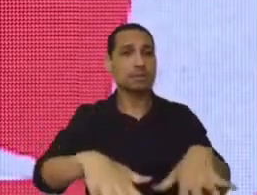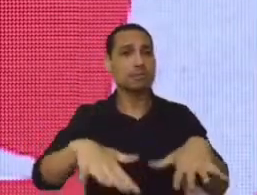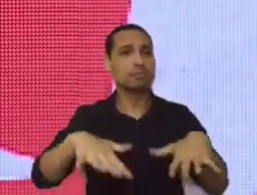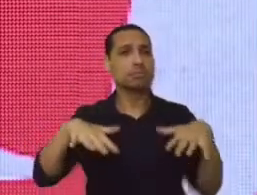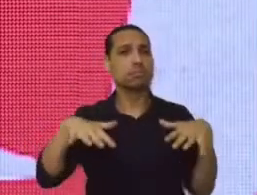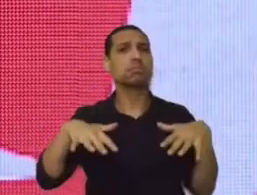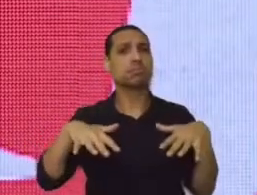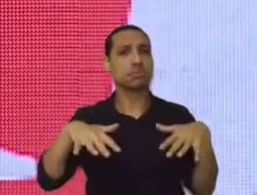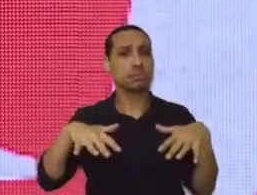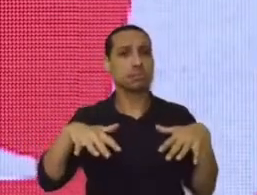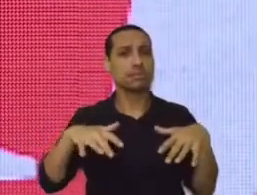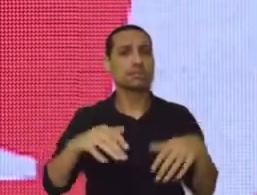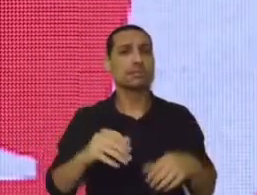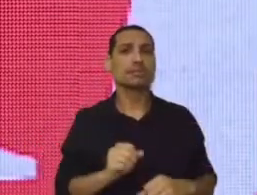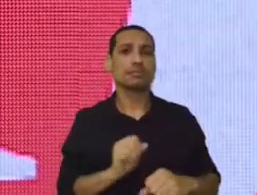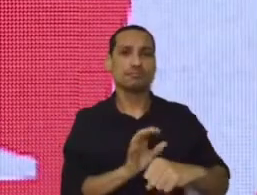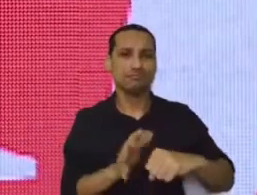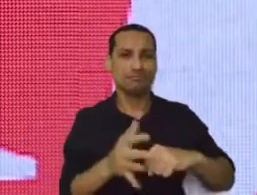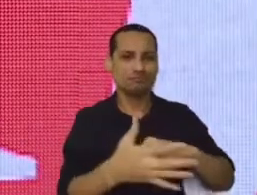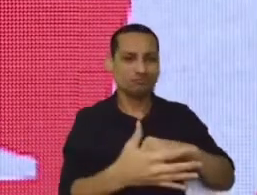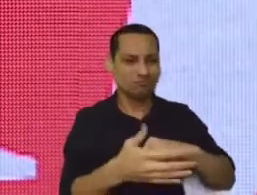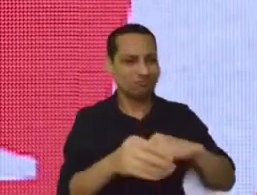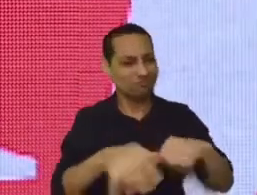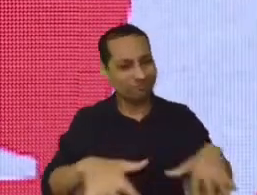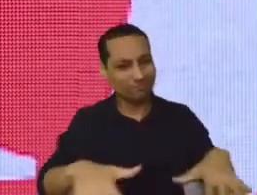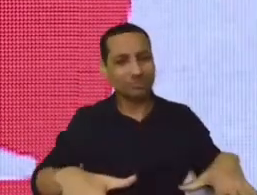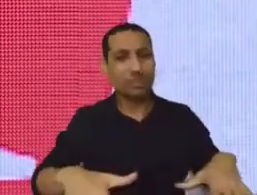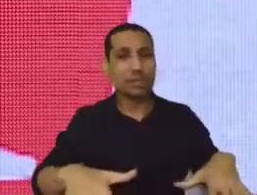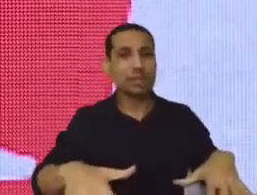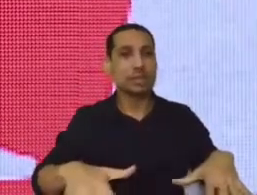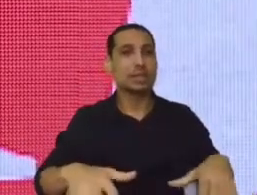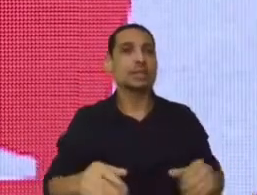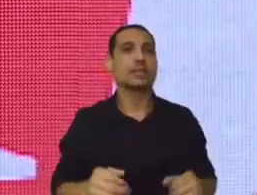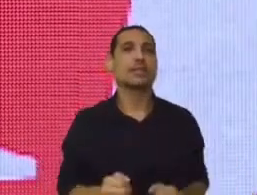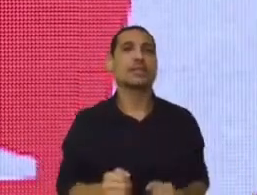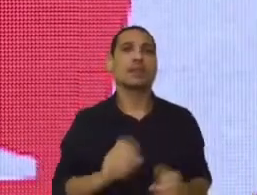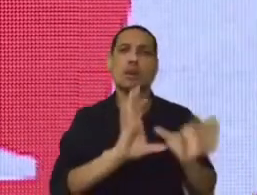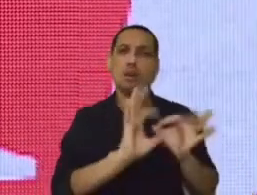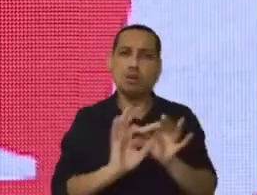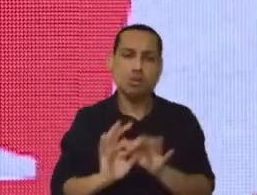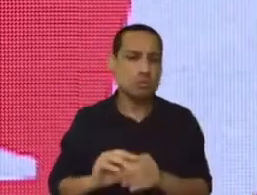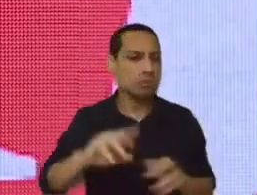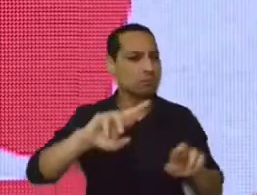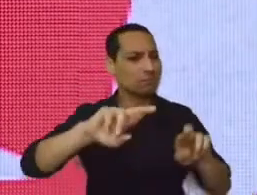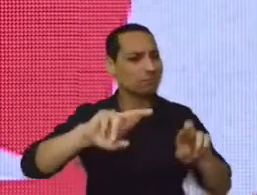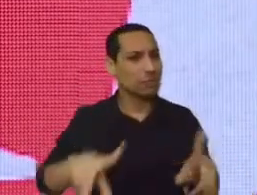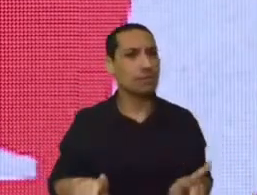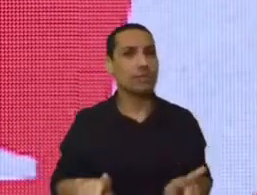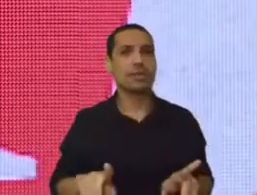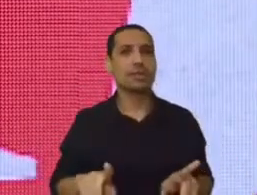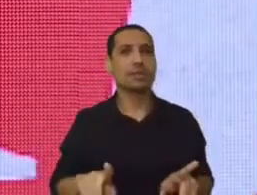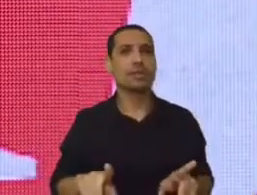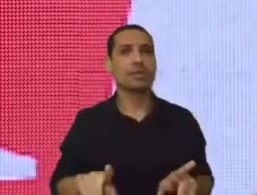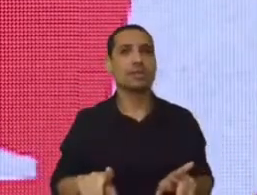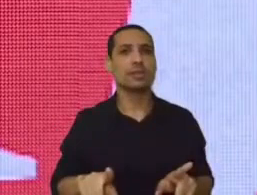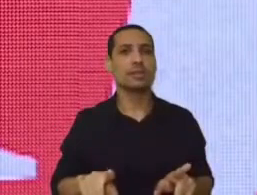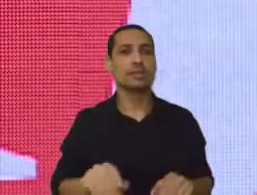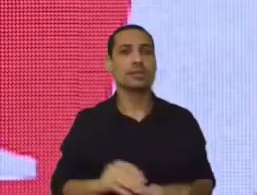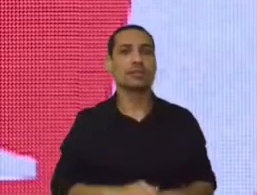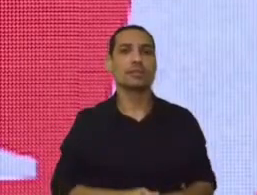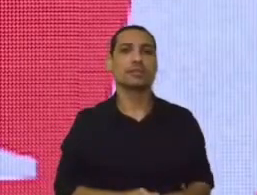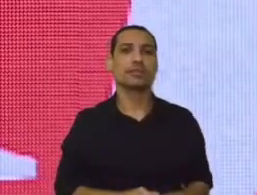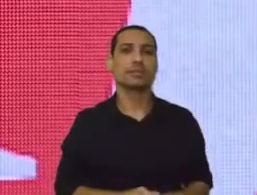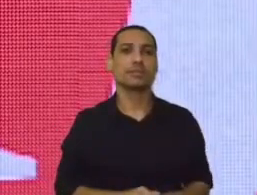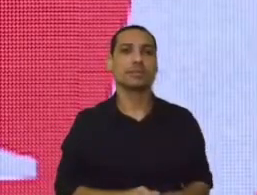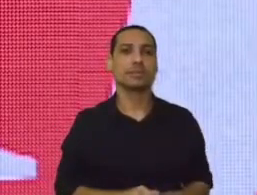cabe mais no nosso modelo, porque o nosso modelo sindical ele foi construído para representar os seletistas, né,